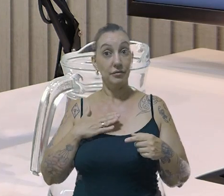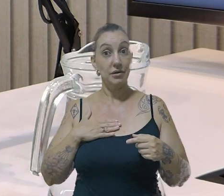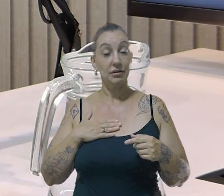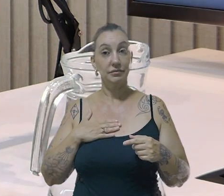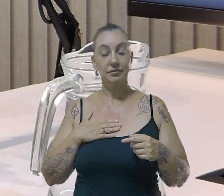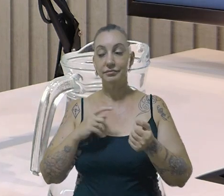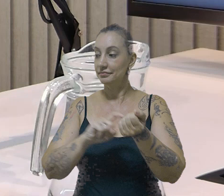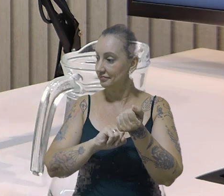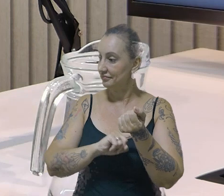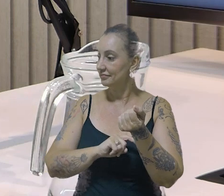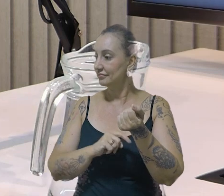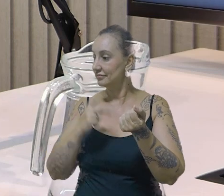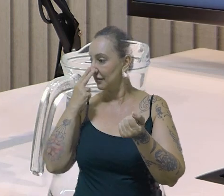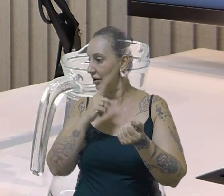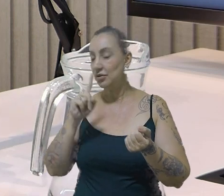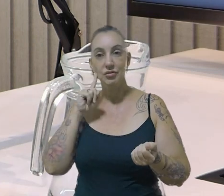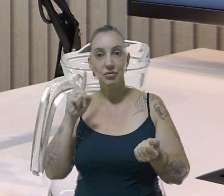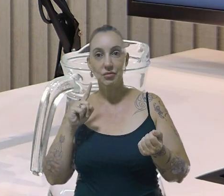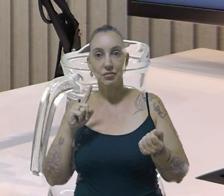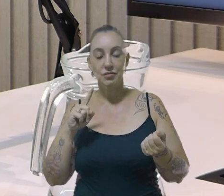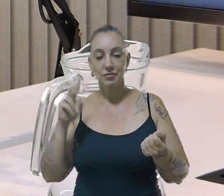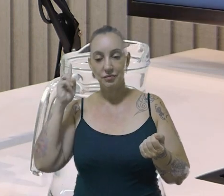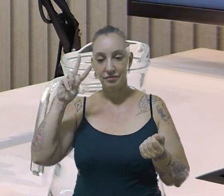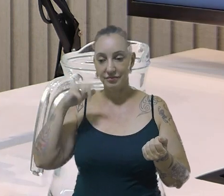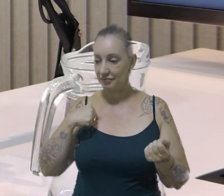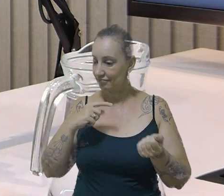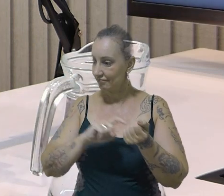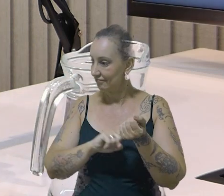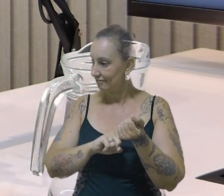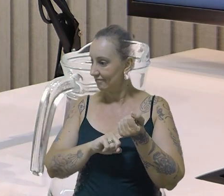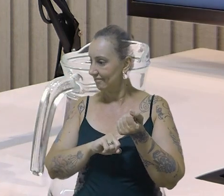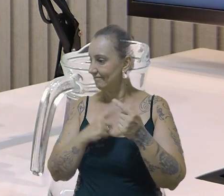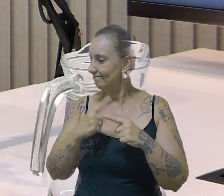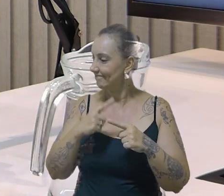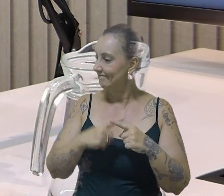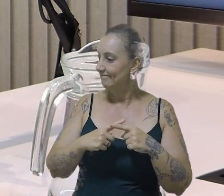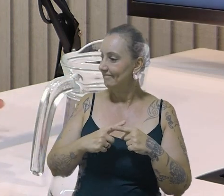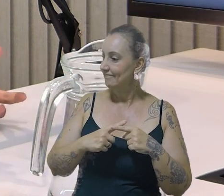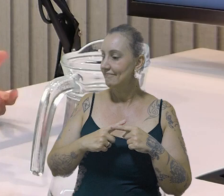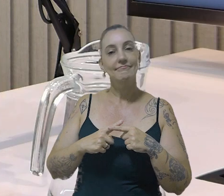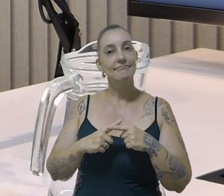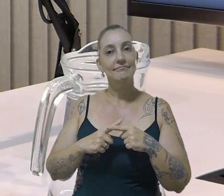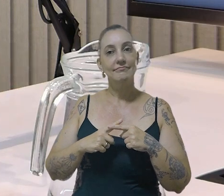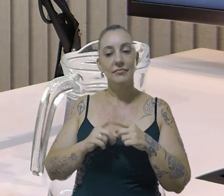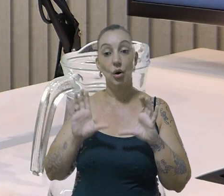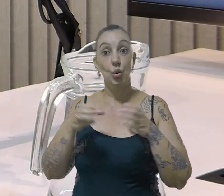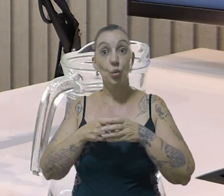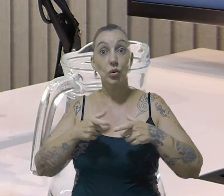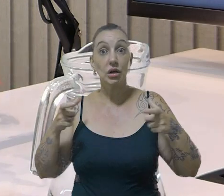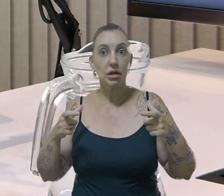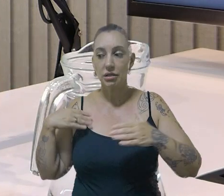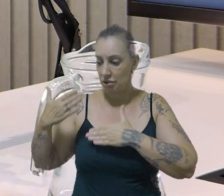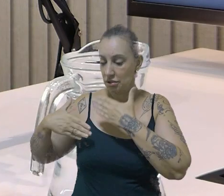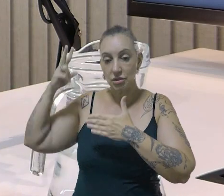nervosa acho que a última vez é a última vez que eu lembro de ter ficado muito nervosa porque eh é uma companhia grande que tem uma trajetória